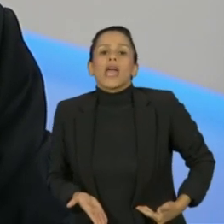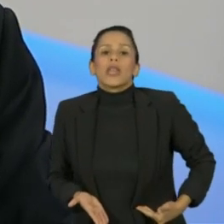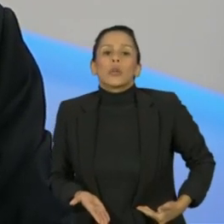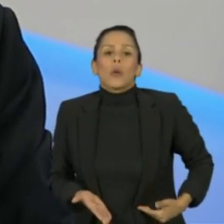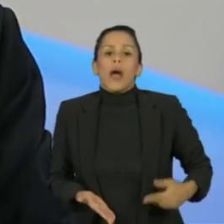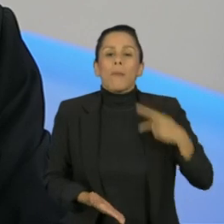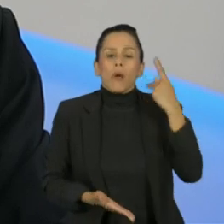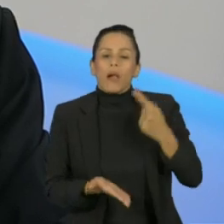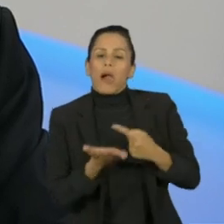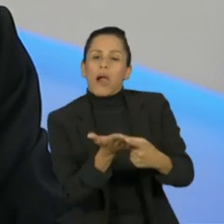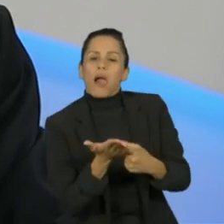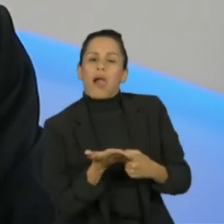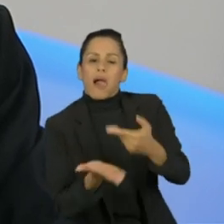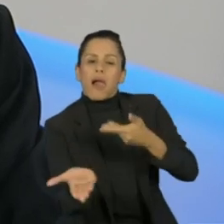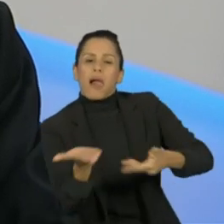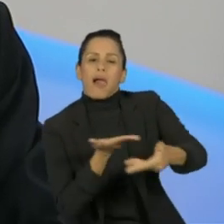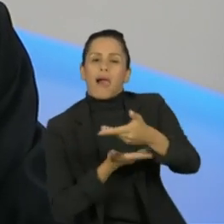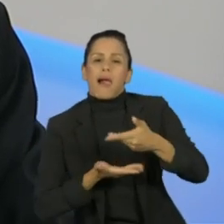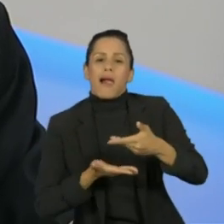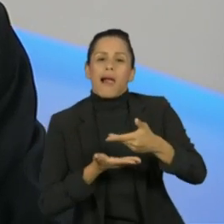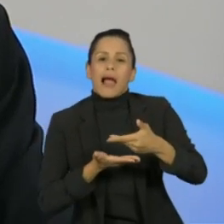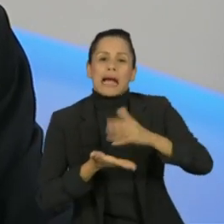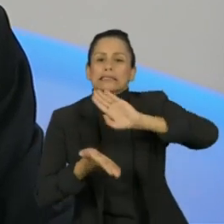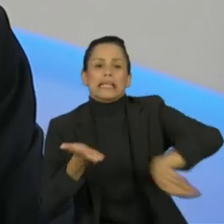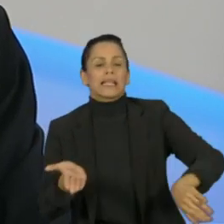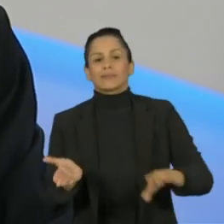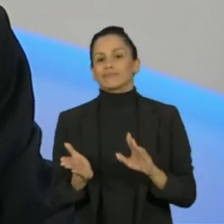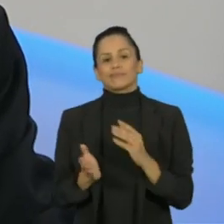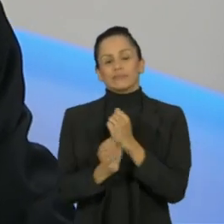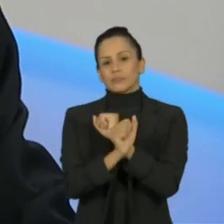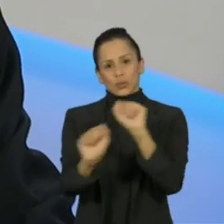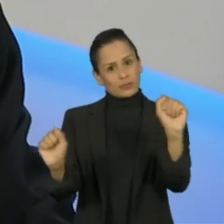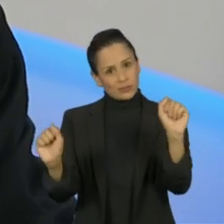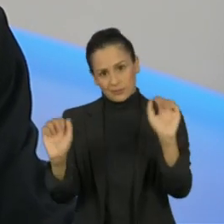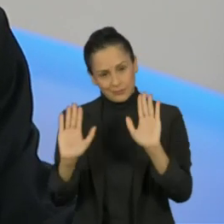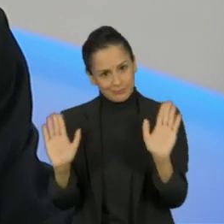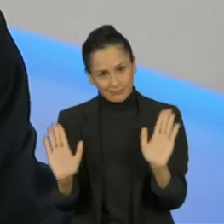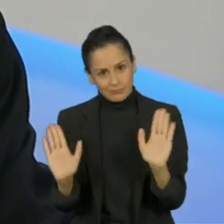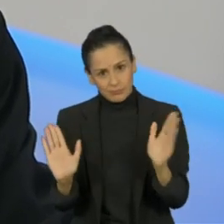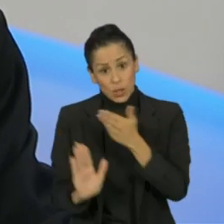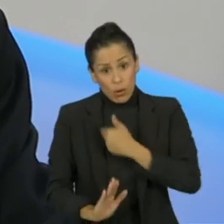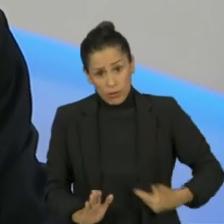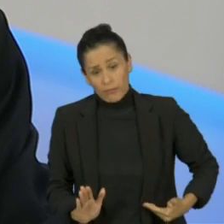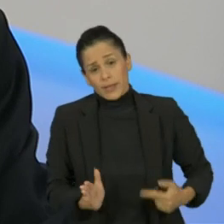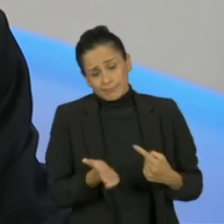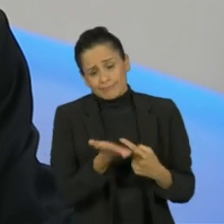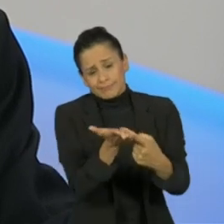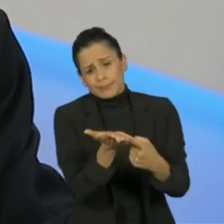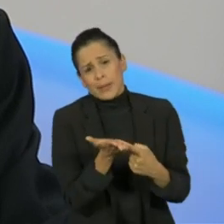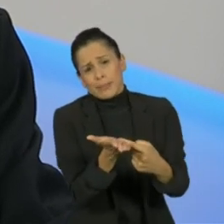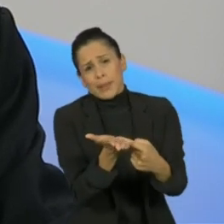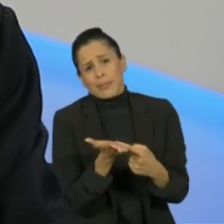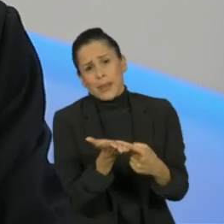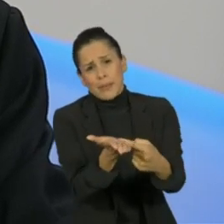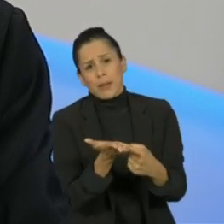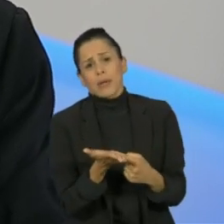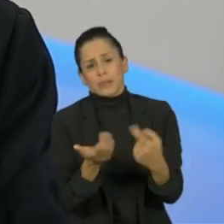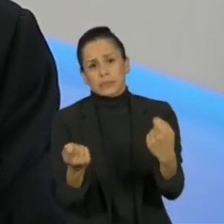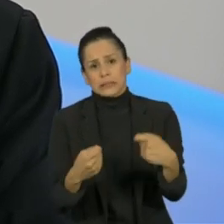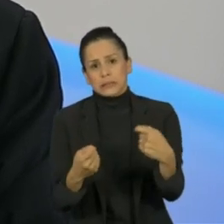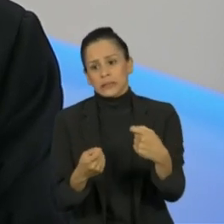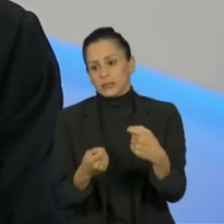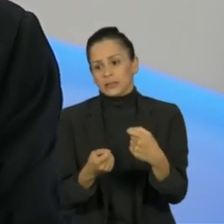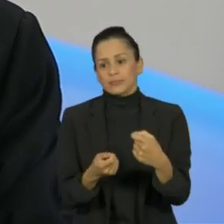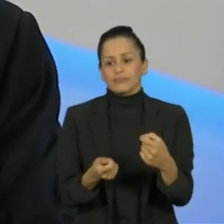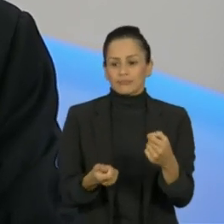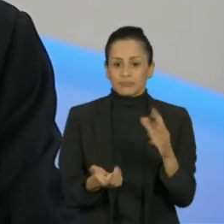tá? No job description do presidente da República. Portanto, se você não fizer política, não tem sustentabilidade. Portanto,